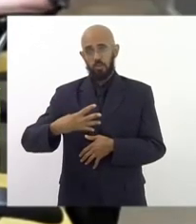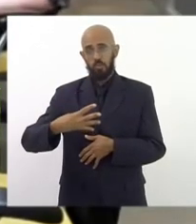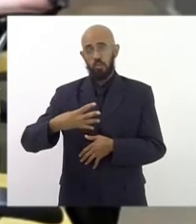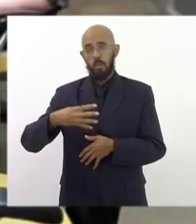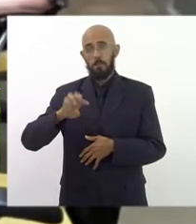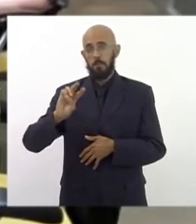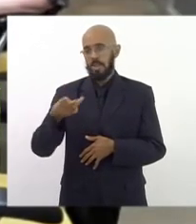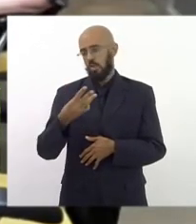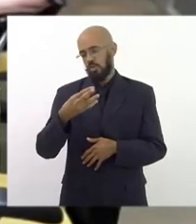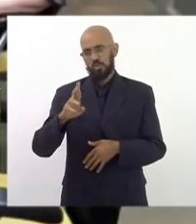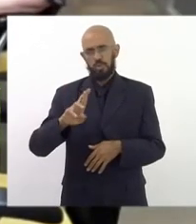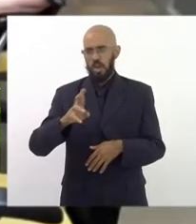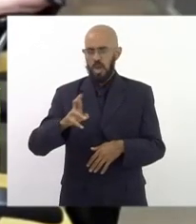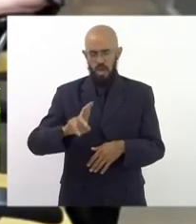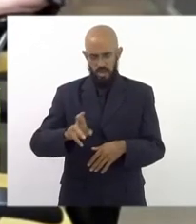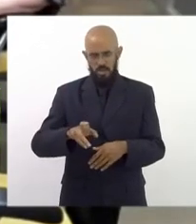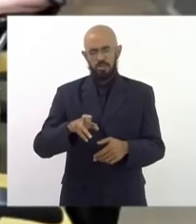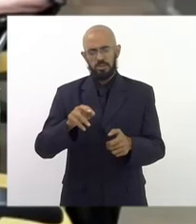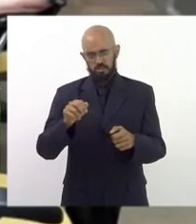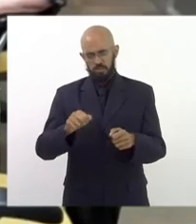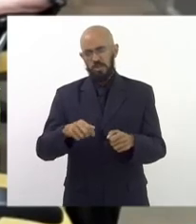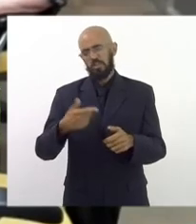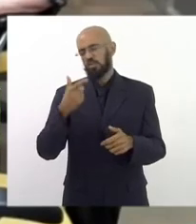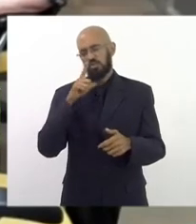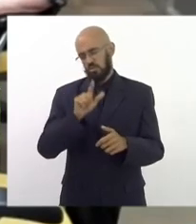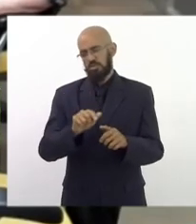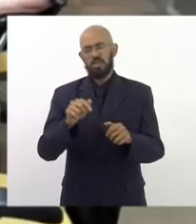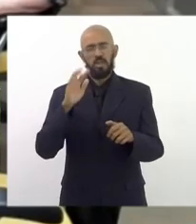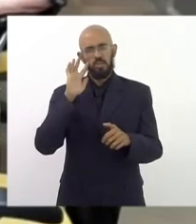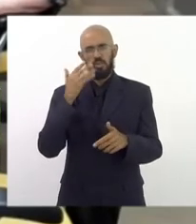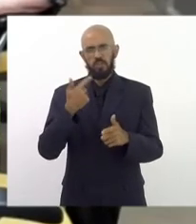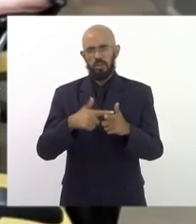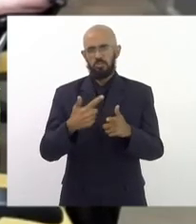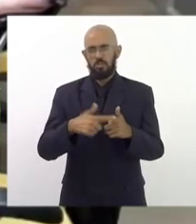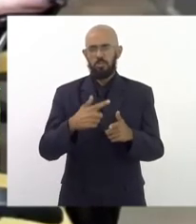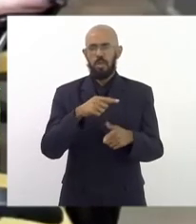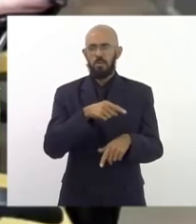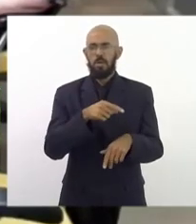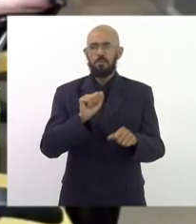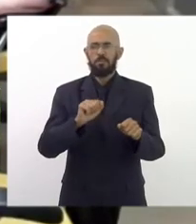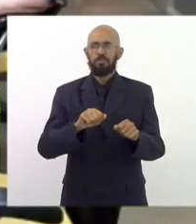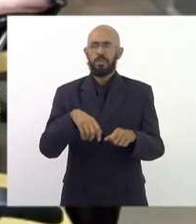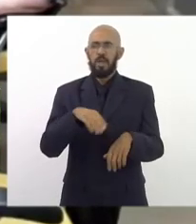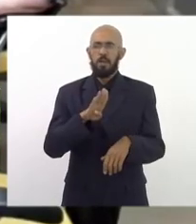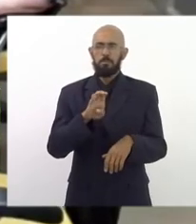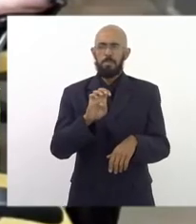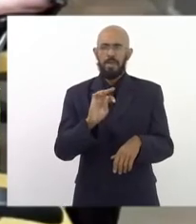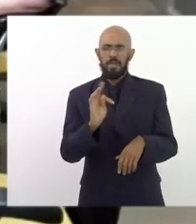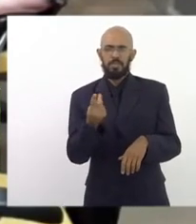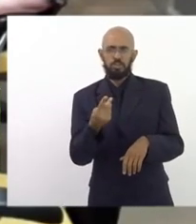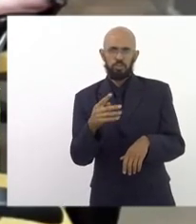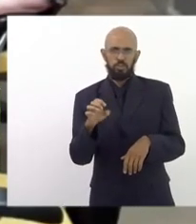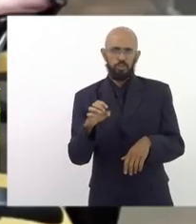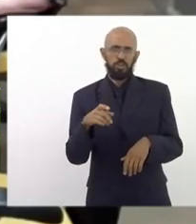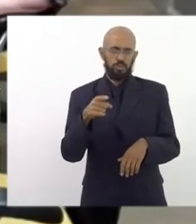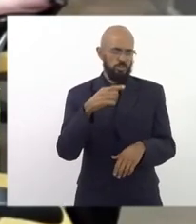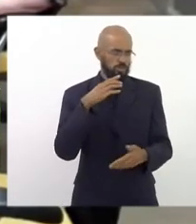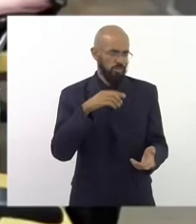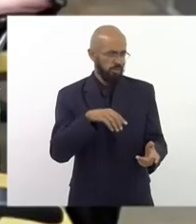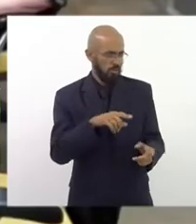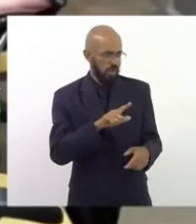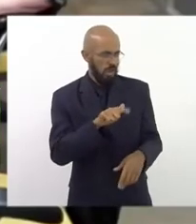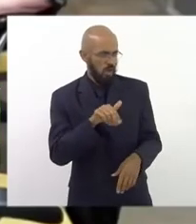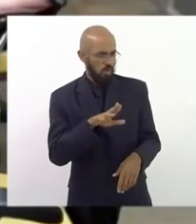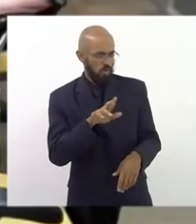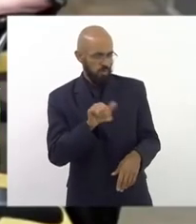para fazer face a parte disso, então esse TAG está super encaminhado, a Beth Mauro está aqui comigo, pode Quer falar alguma